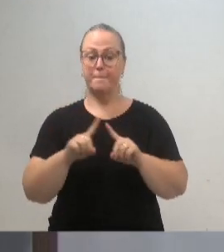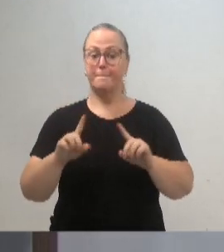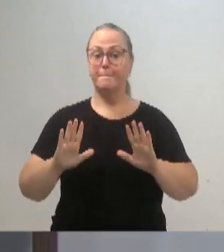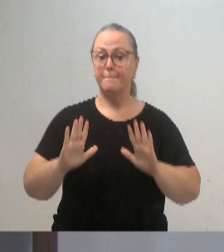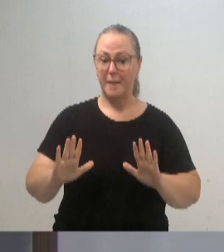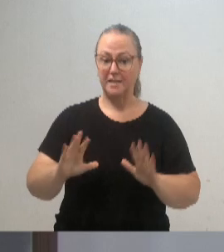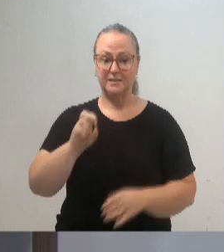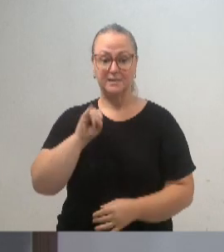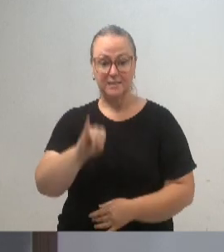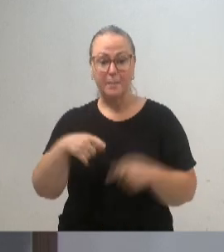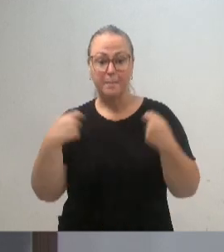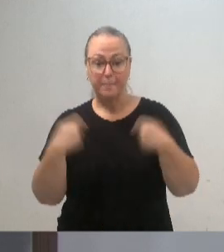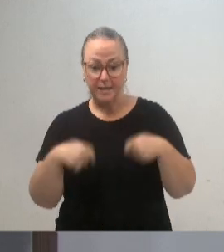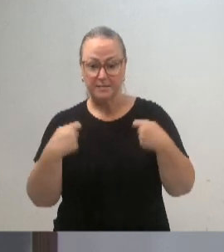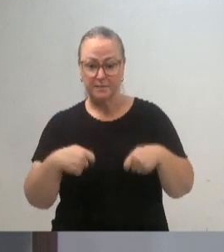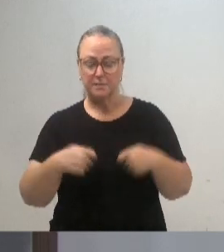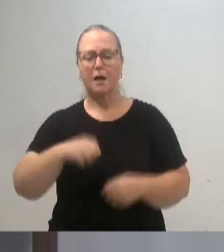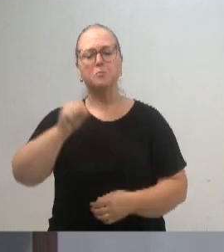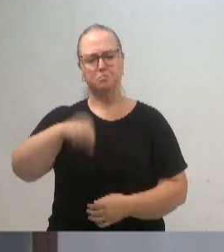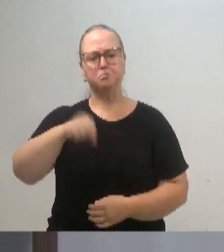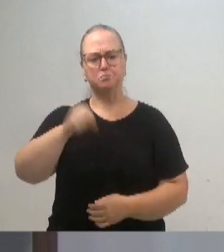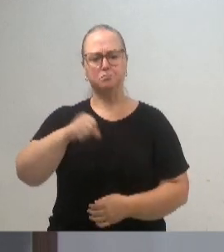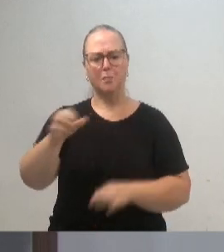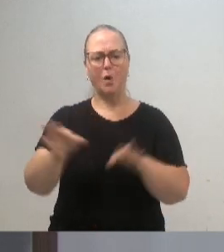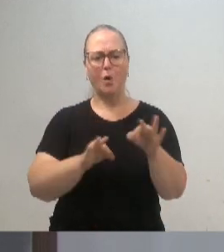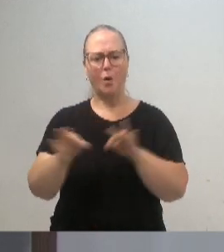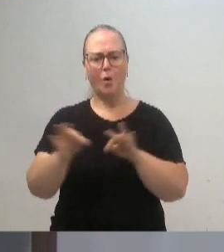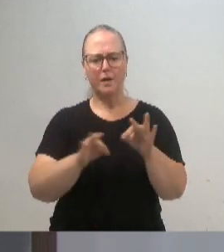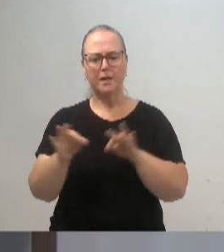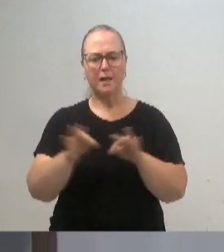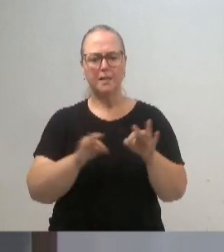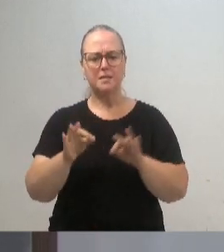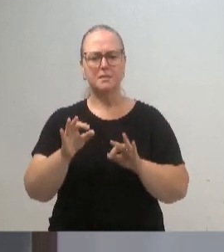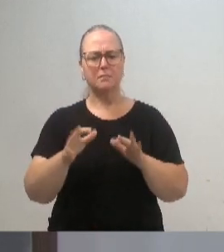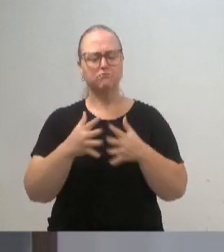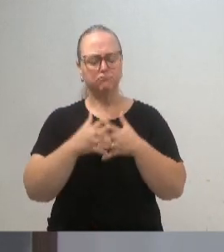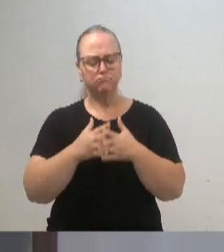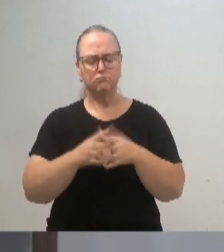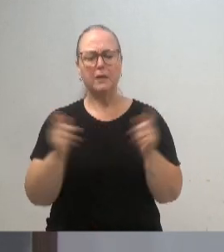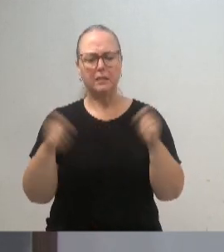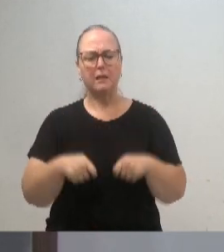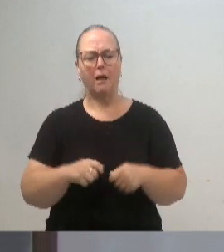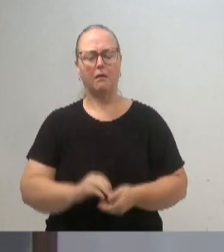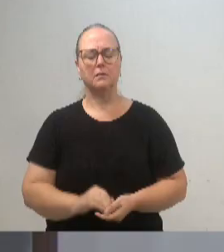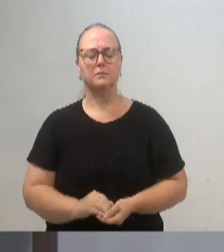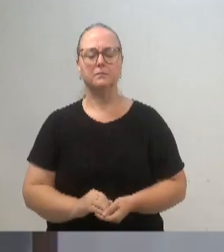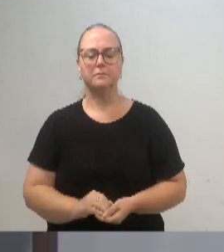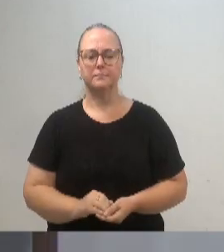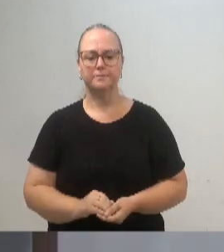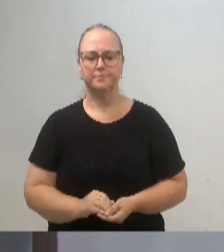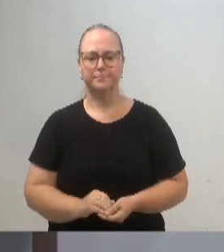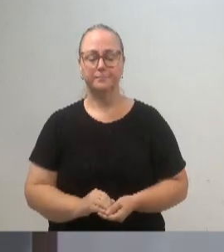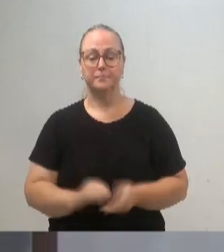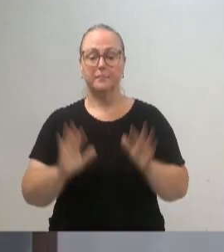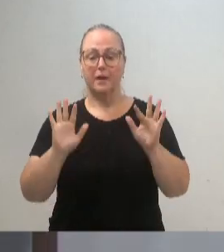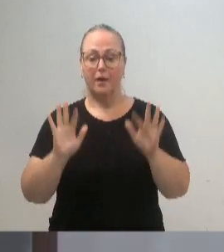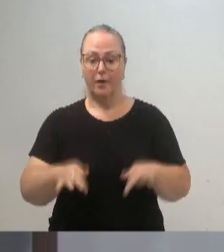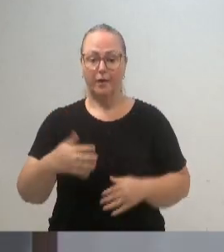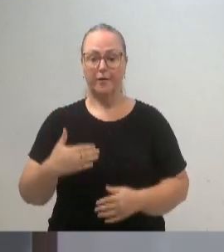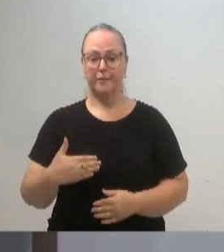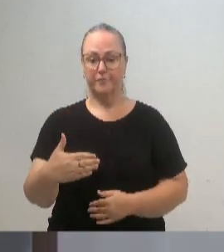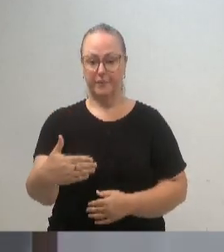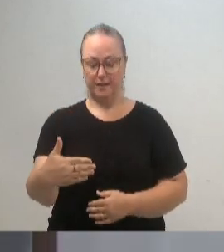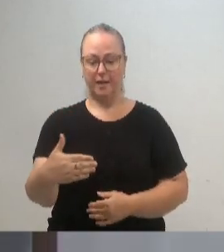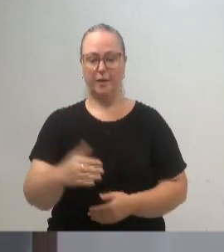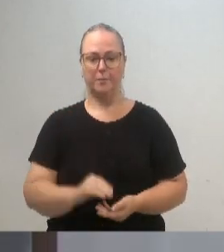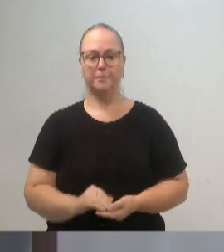se necessário for, a gente faz um barraco mais organizado, né? Diga-se de passagem. Então, gente, no final dessa fala, eu